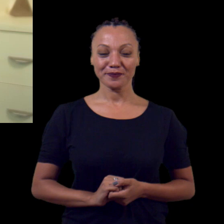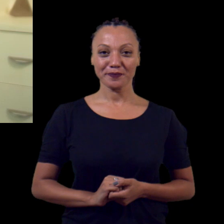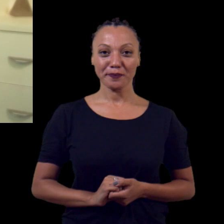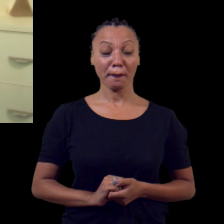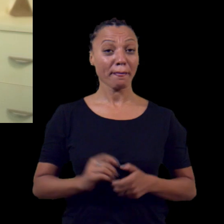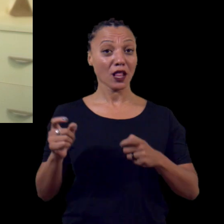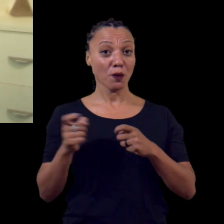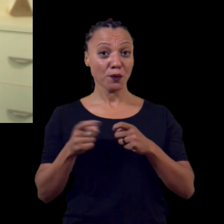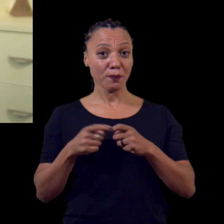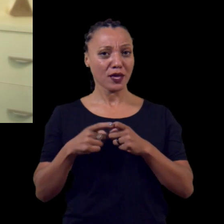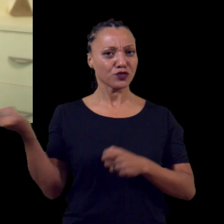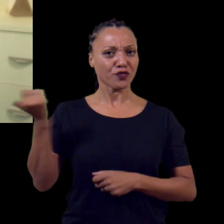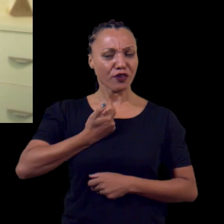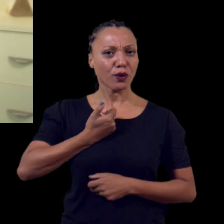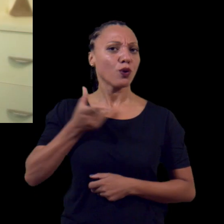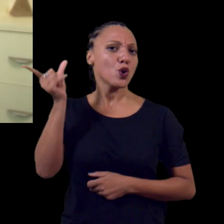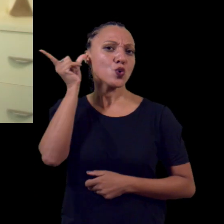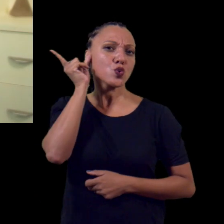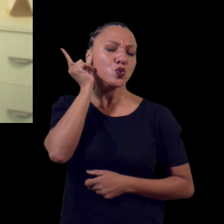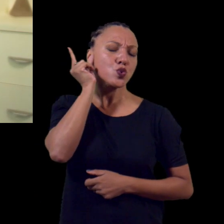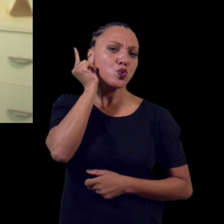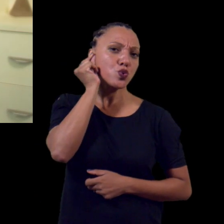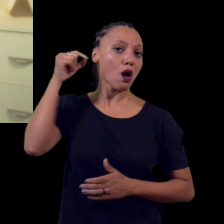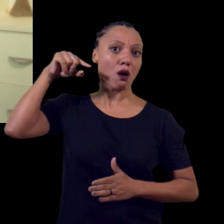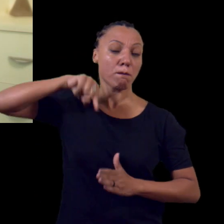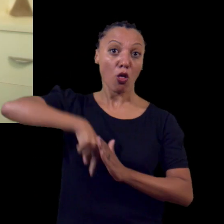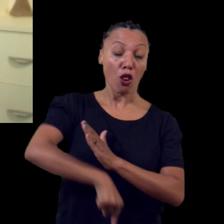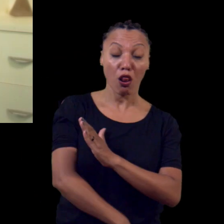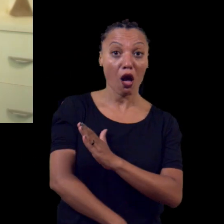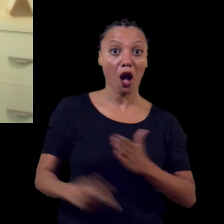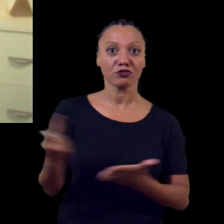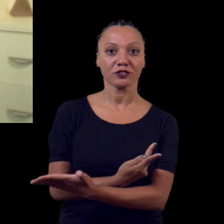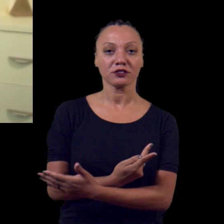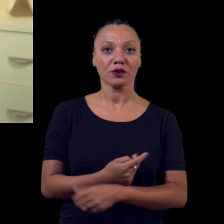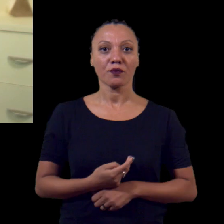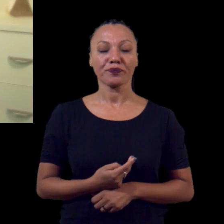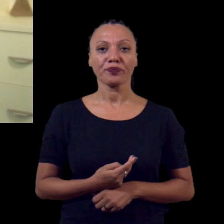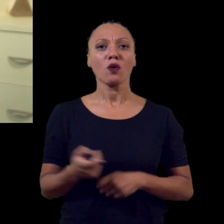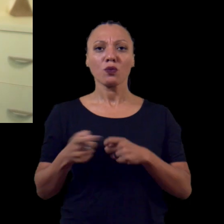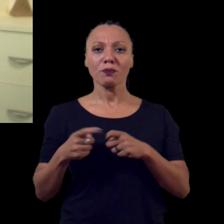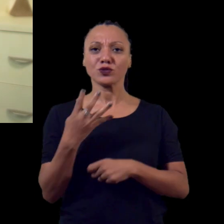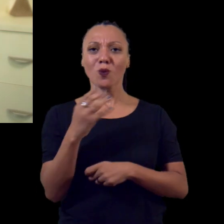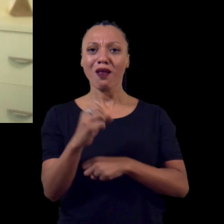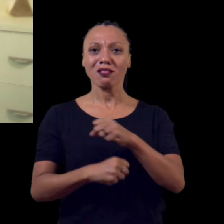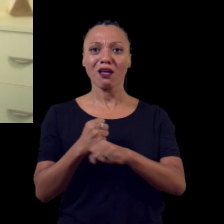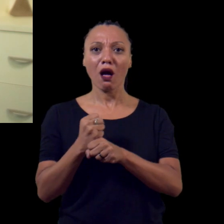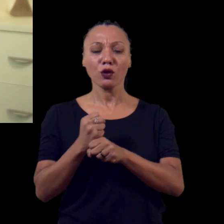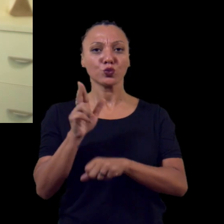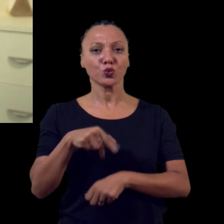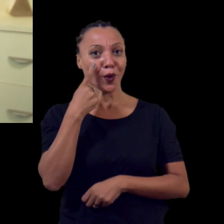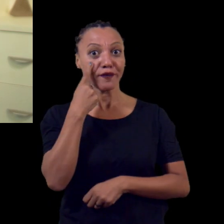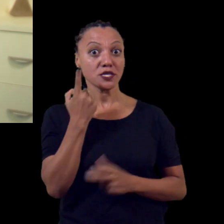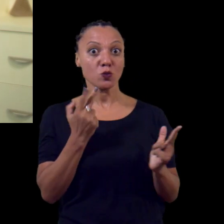repente. Você foi um premiado. Em 40 anos que eu sou médico, eu nunca vi uma coisa dessa. Parece... Ele me falou uma coisa que me marcou. Parece que Deus